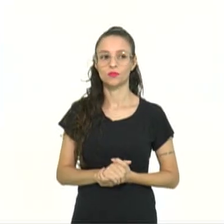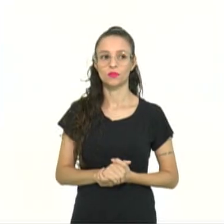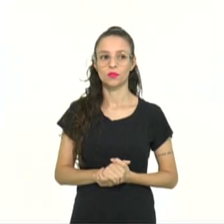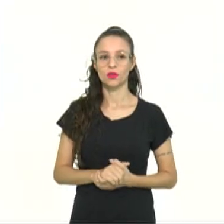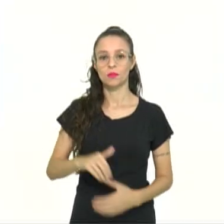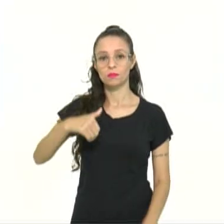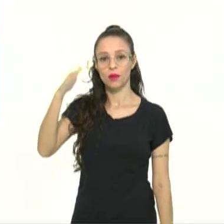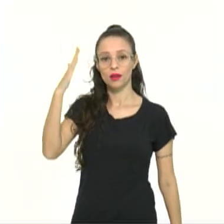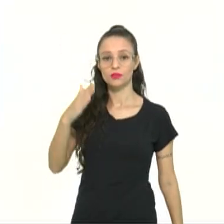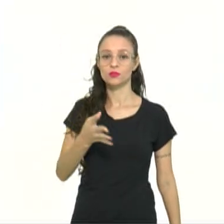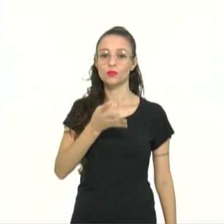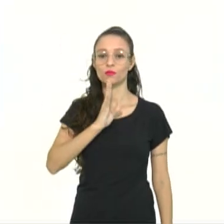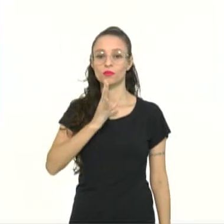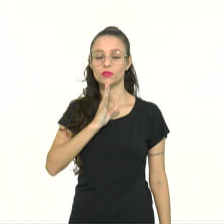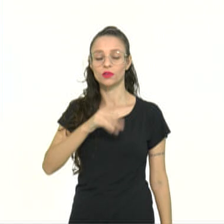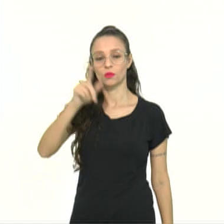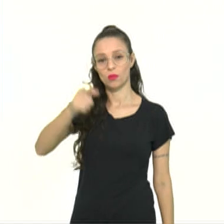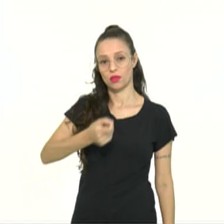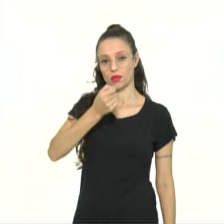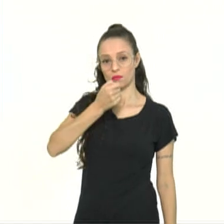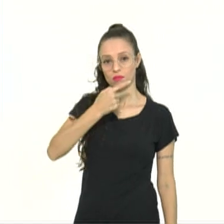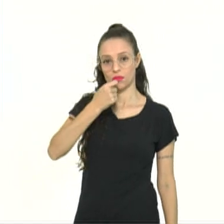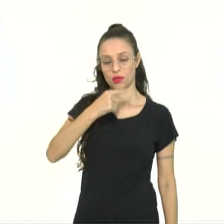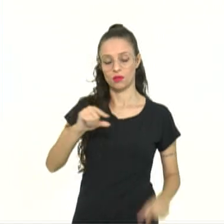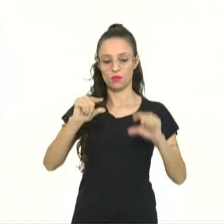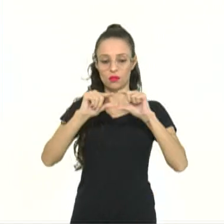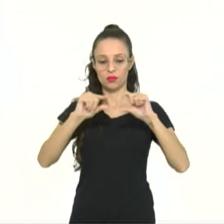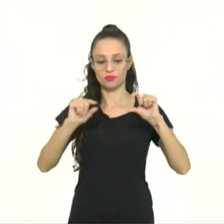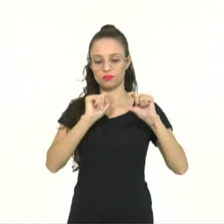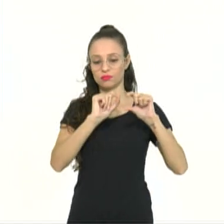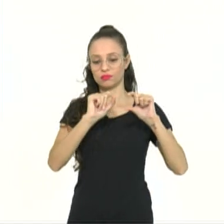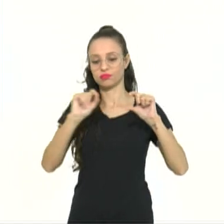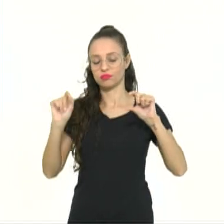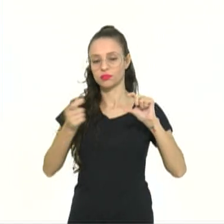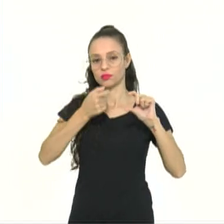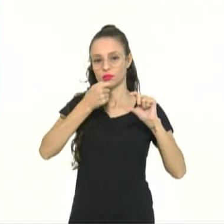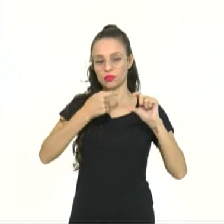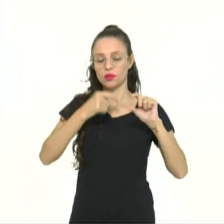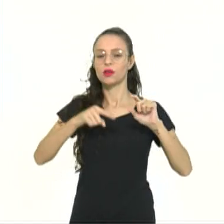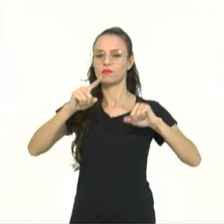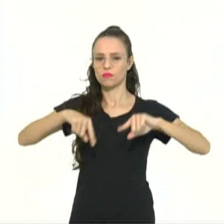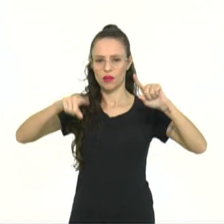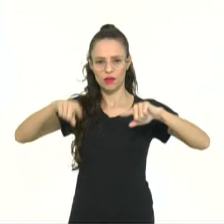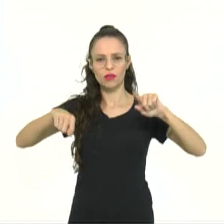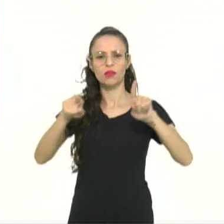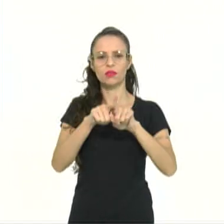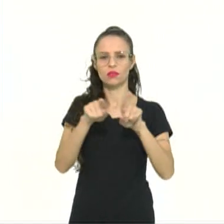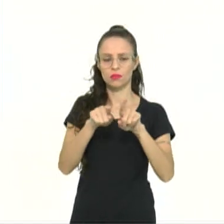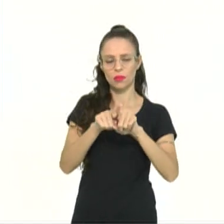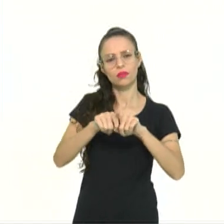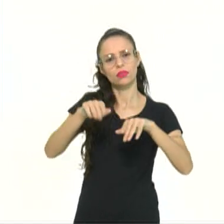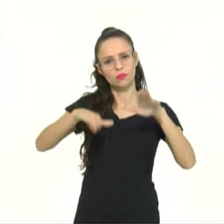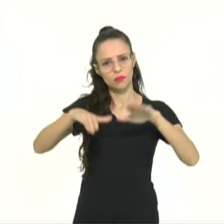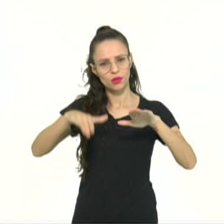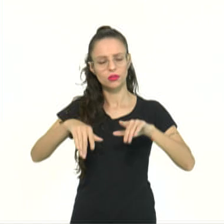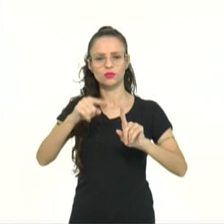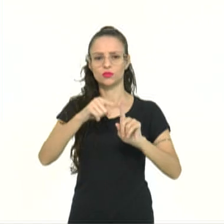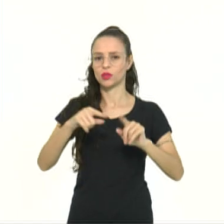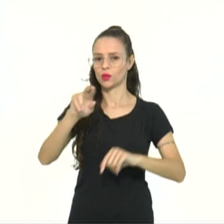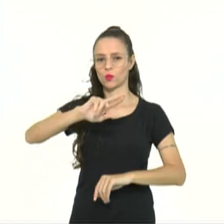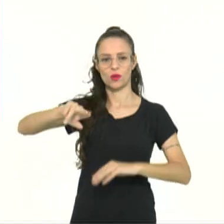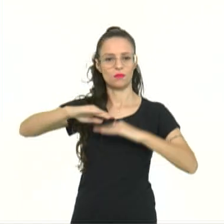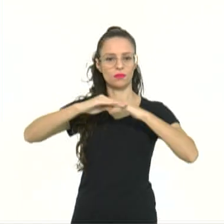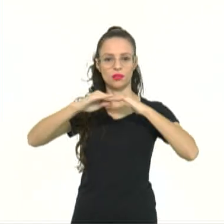conhecido de todos, que é a pílula anticoncepcional, né? Ela também varia, né, de fórmula para fórmula, de laboratório para laboratório, não é um